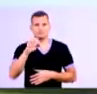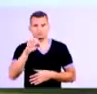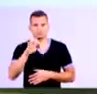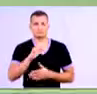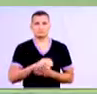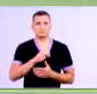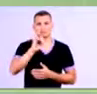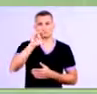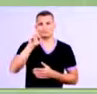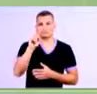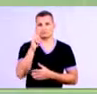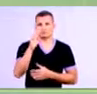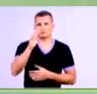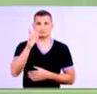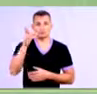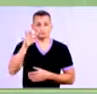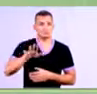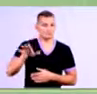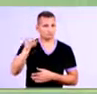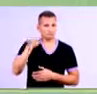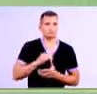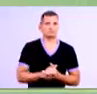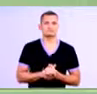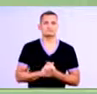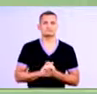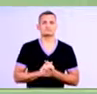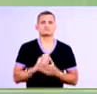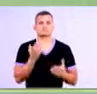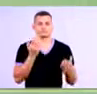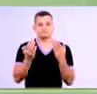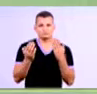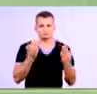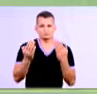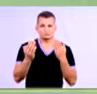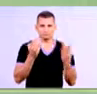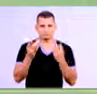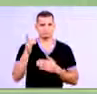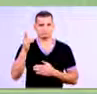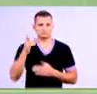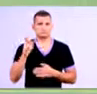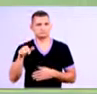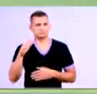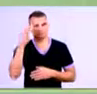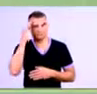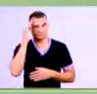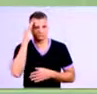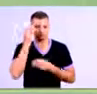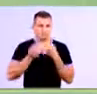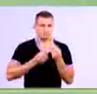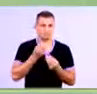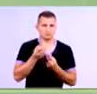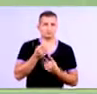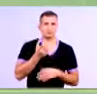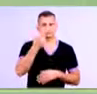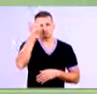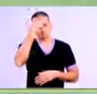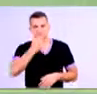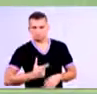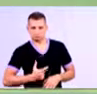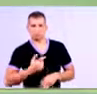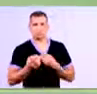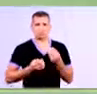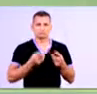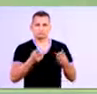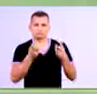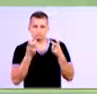essas áreas aqui. A psicologia, que ela lida com o entendimento do comportamento humano, a percepção,